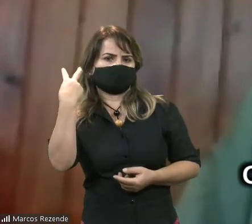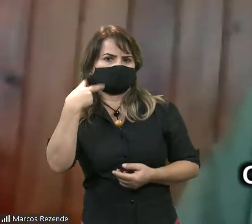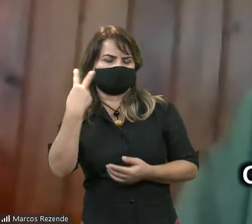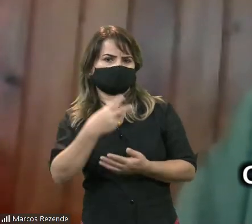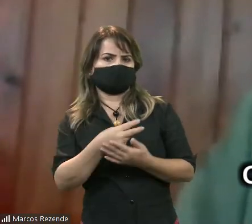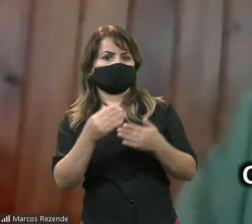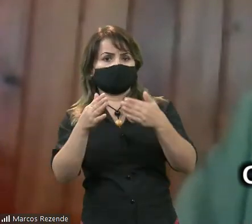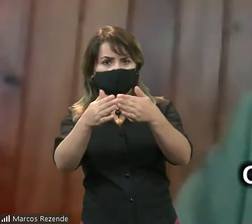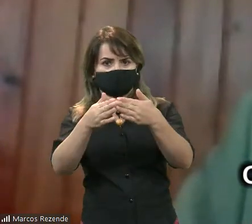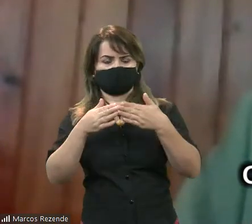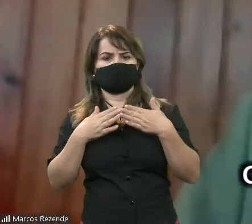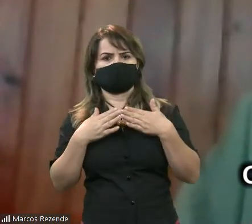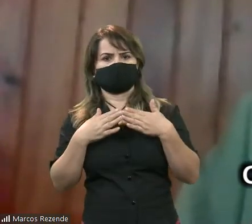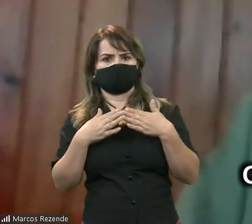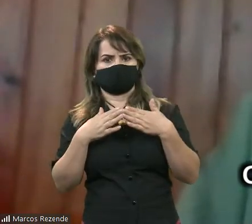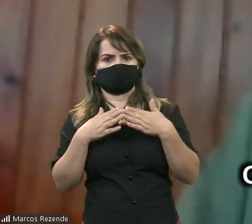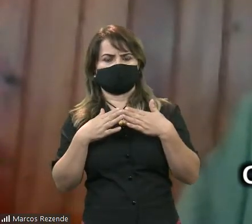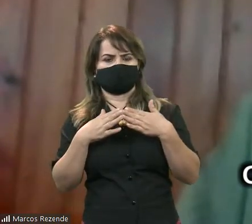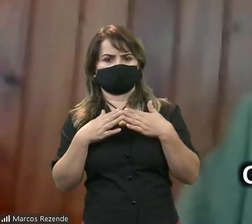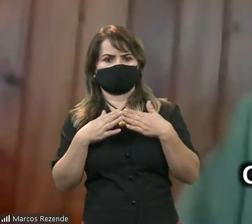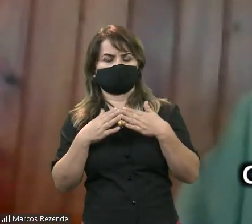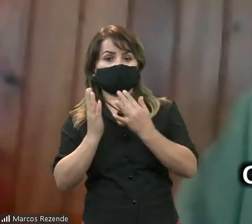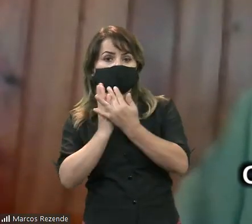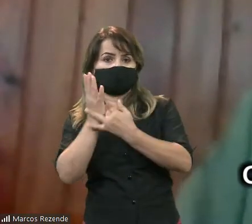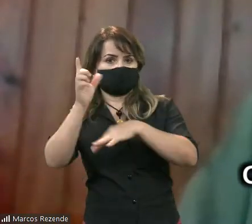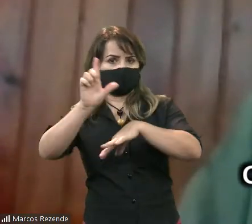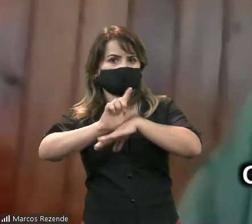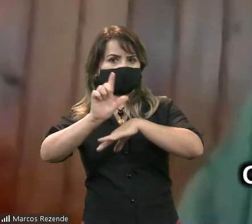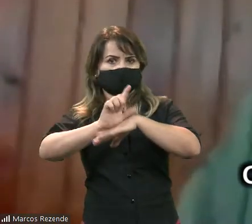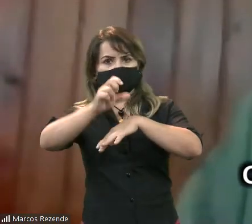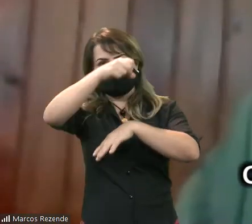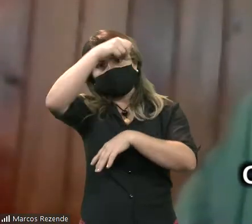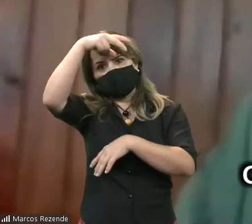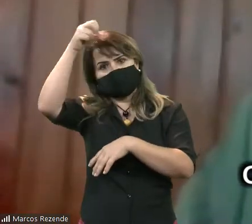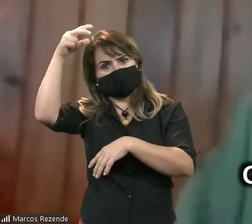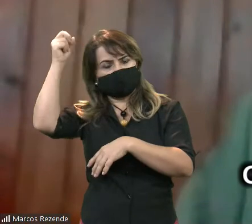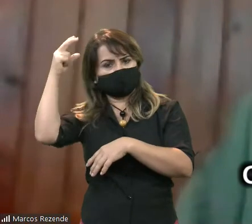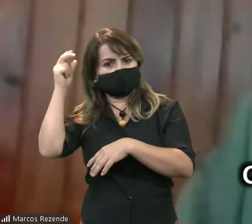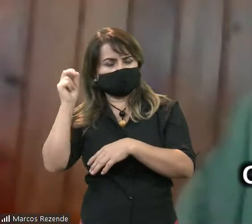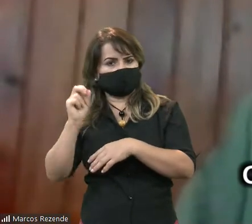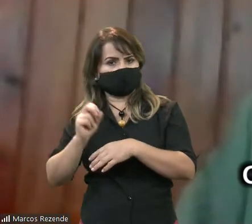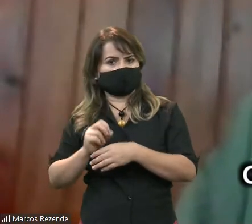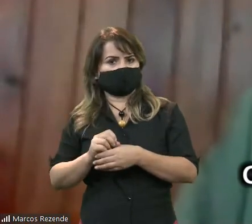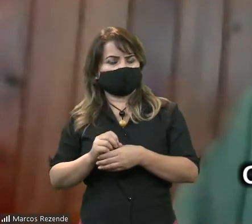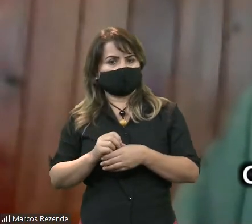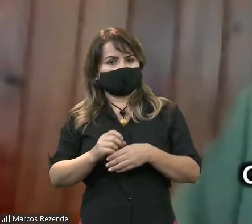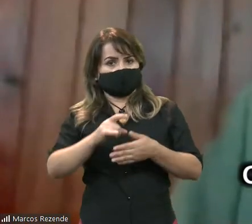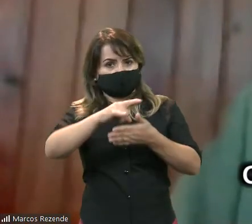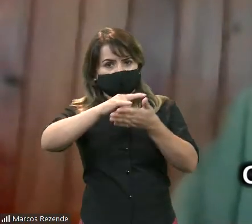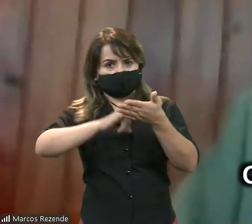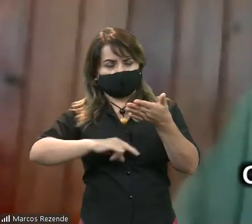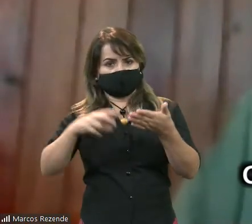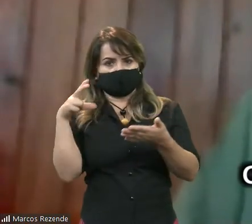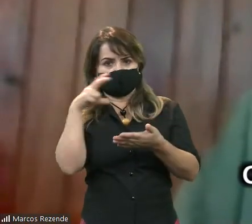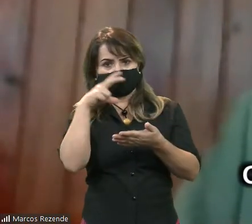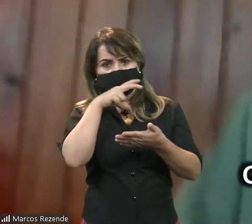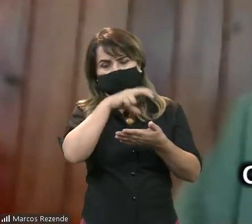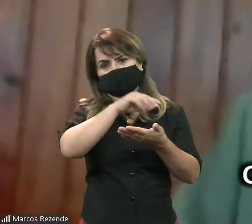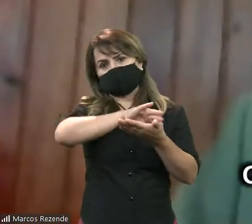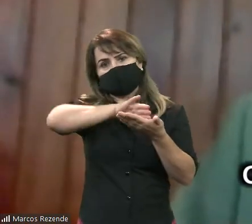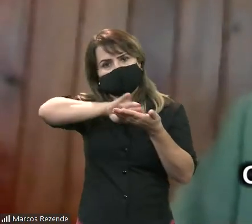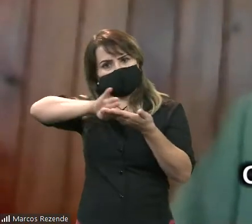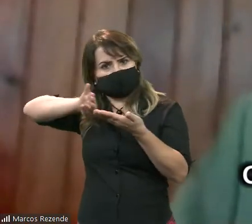o pedido feito pelo líder do seu prefeito da retirada do regime de urgência, esse projeto